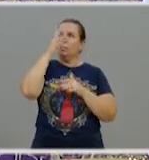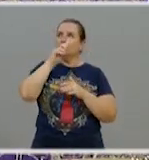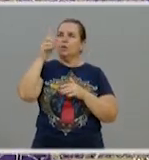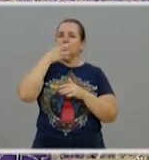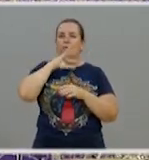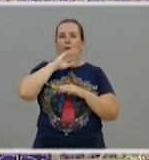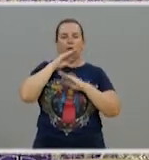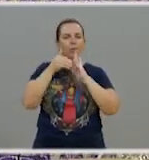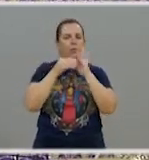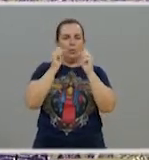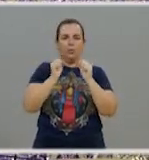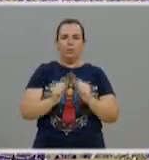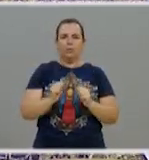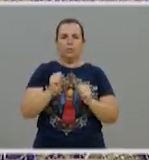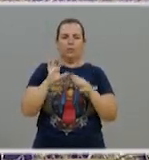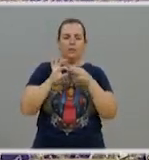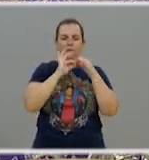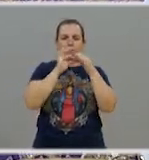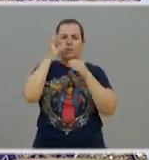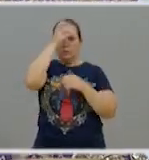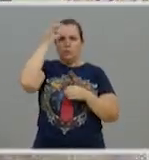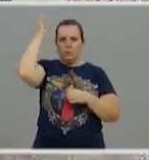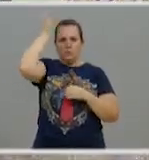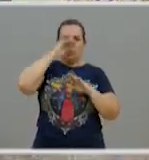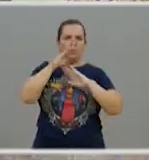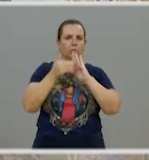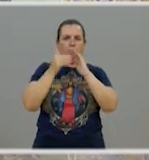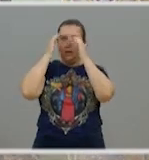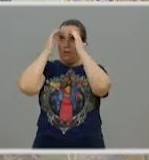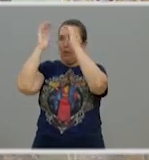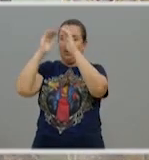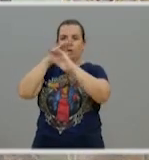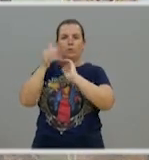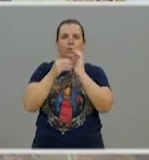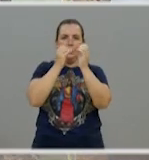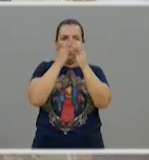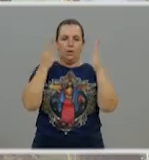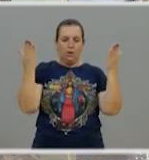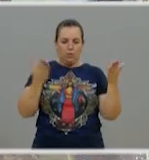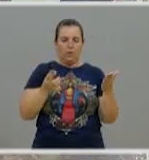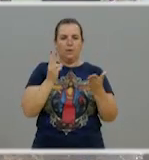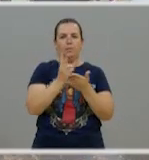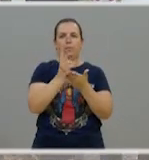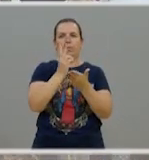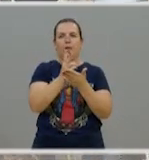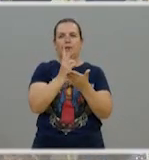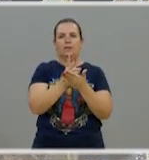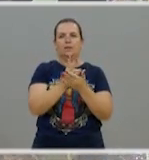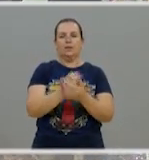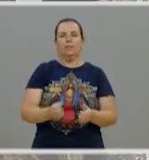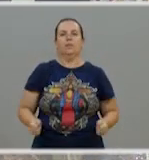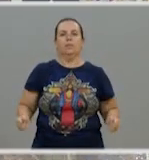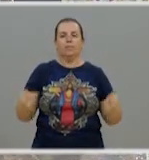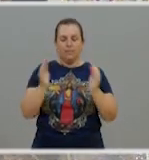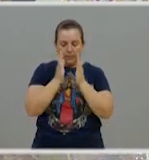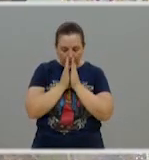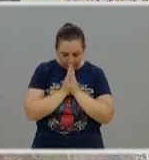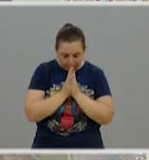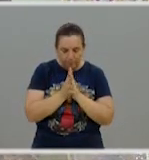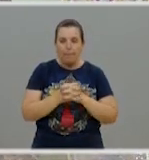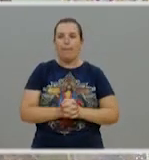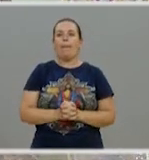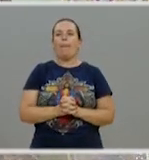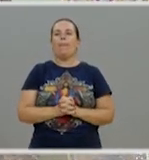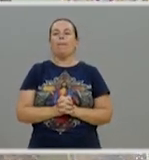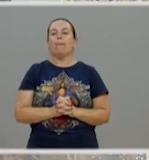Pai Todo-Poderoso, na unidade do Espírito Santo, toda honra e toda glória, agora e para sempre.